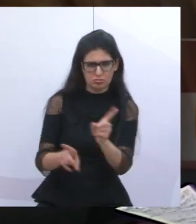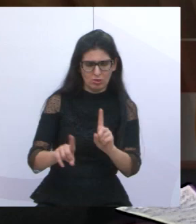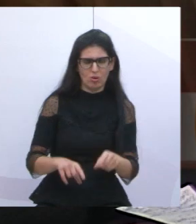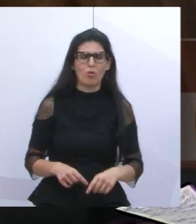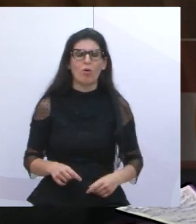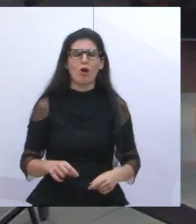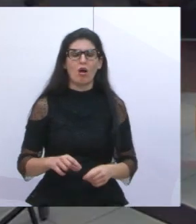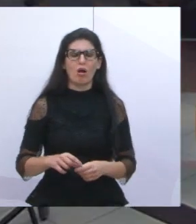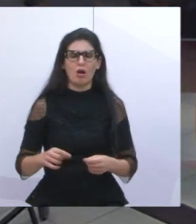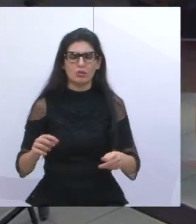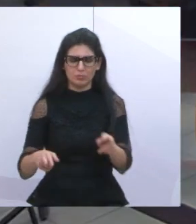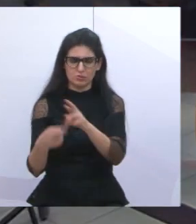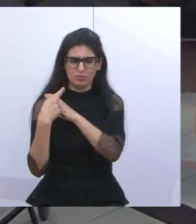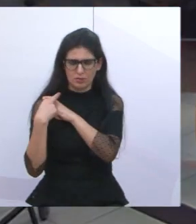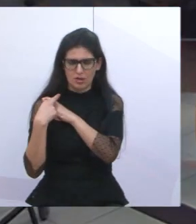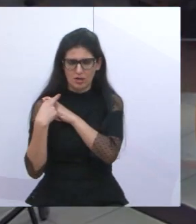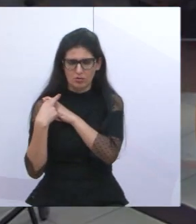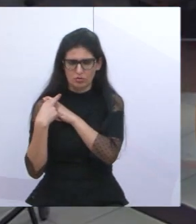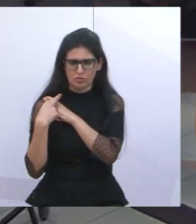projeto.